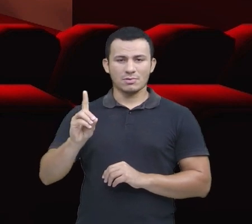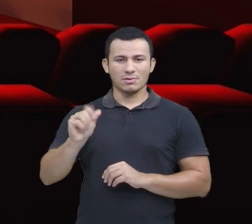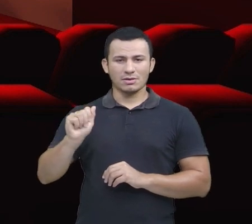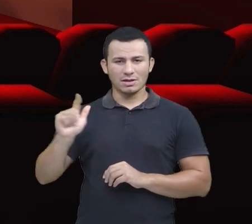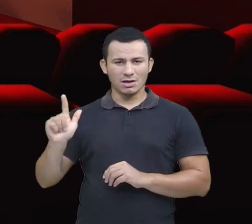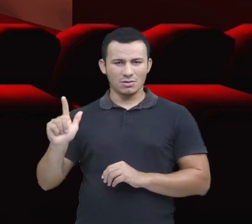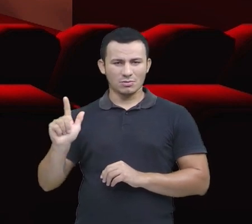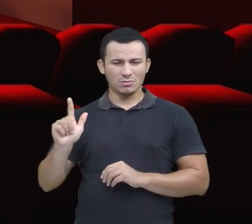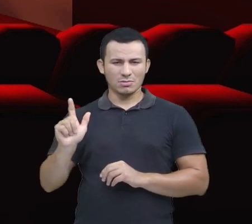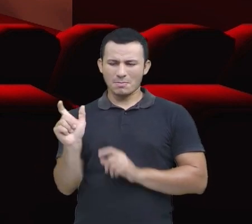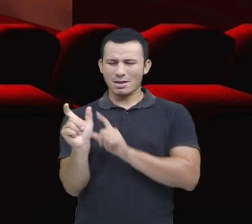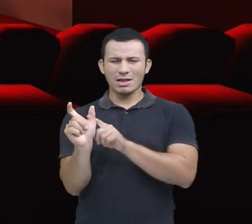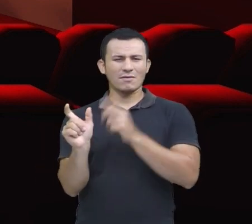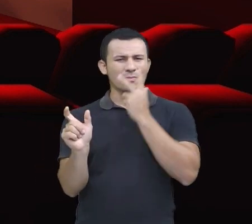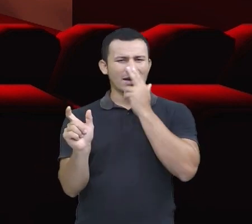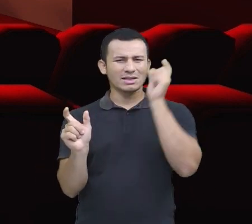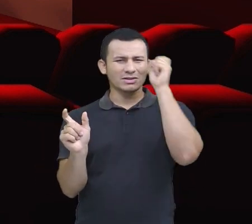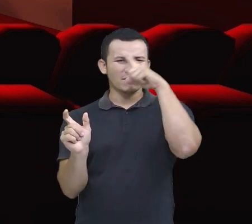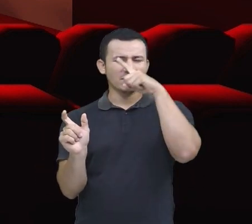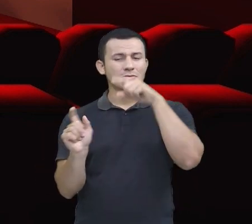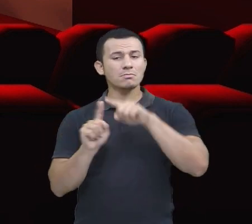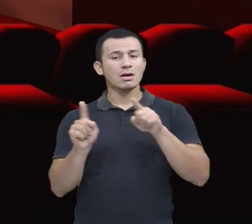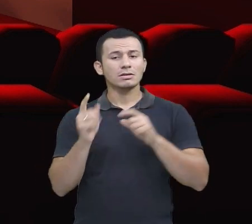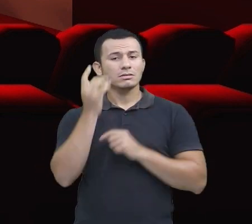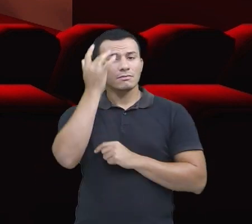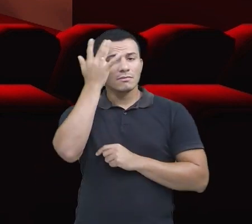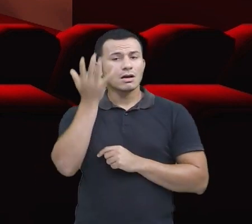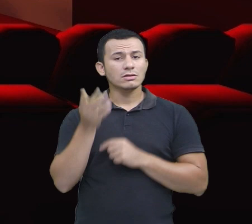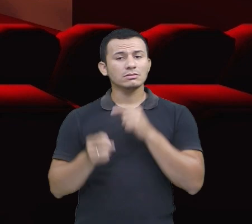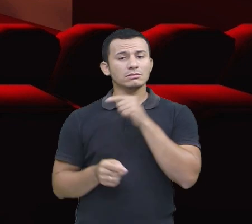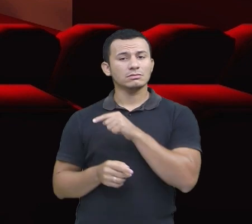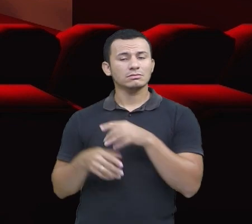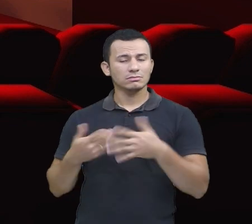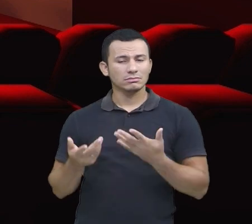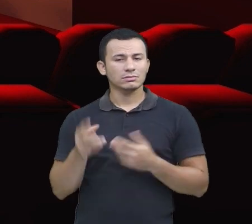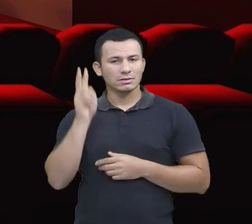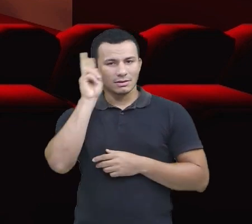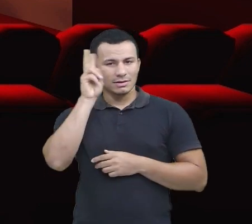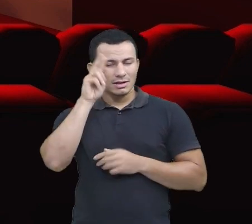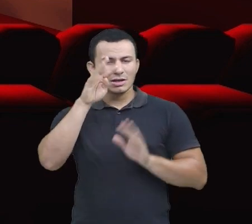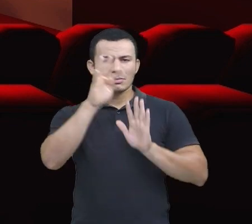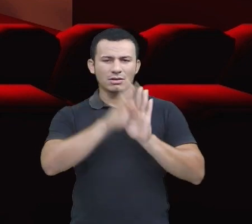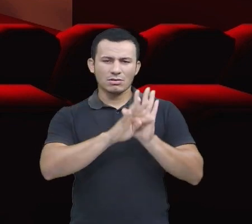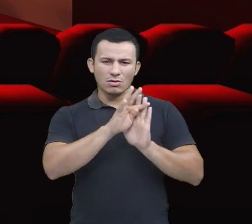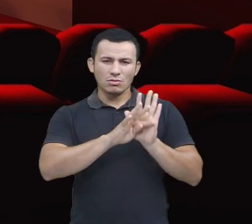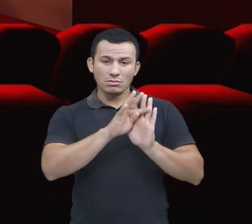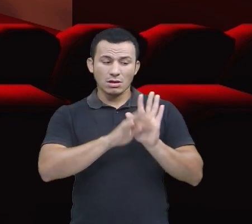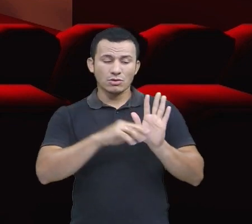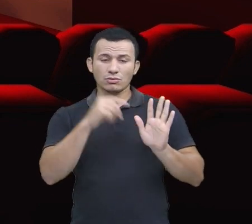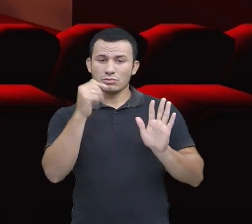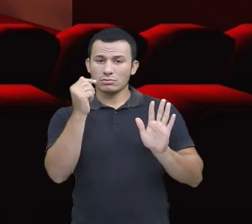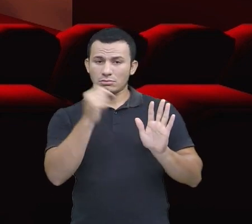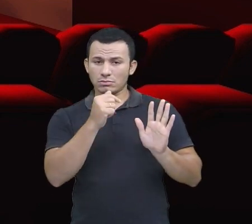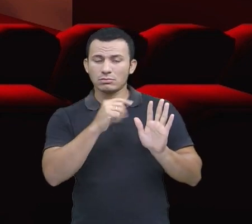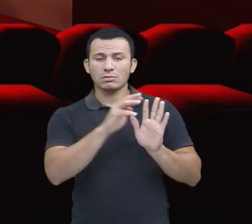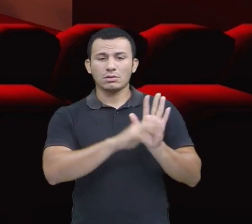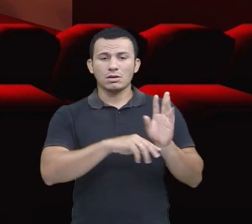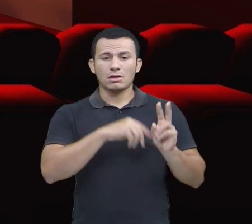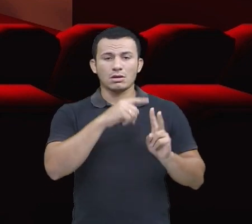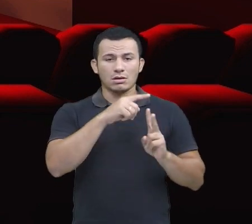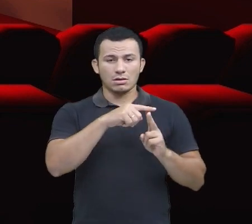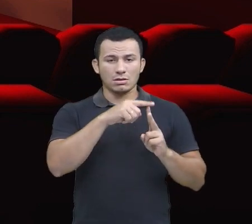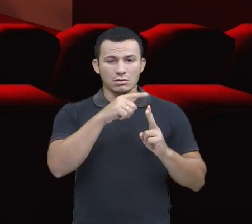não é tão difícil assim, não é verdade? O que é um texto multimodal? Lembrando vocês que um texto